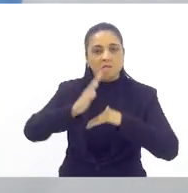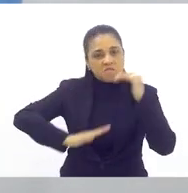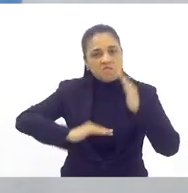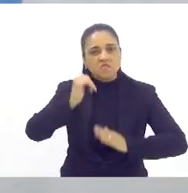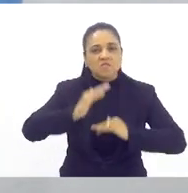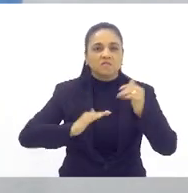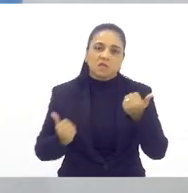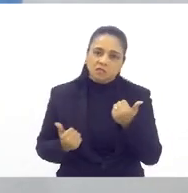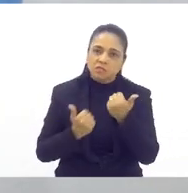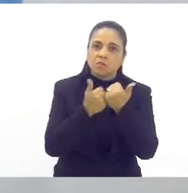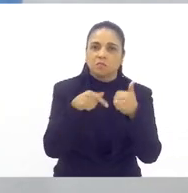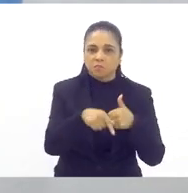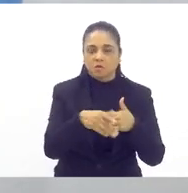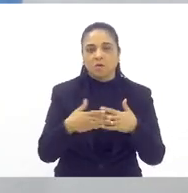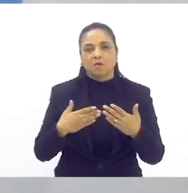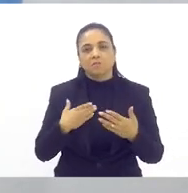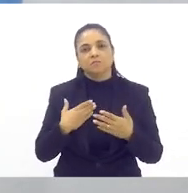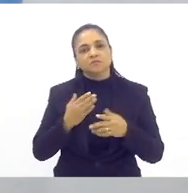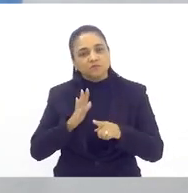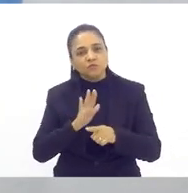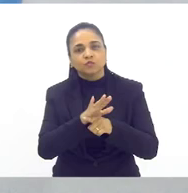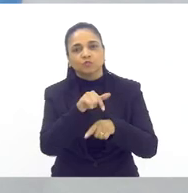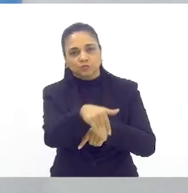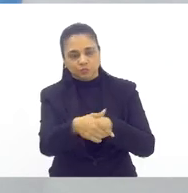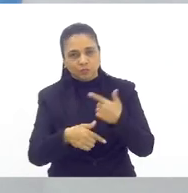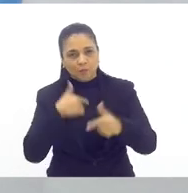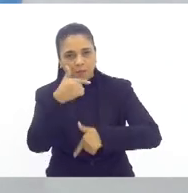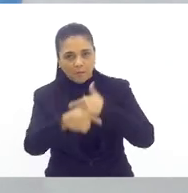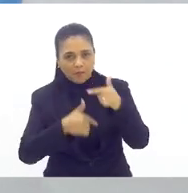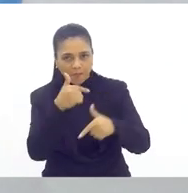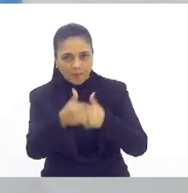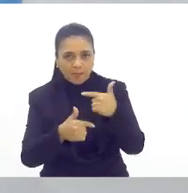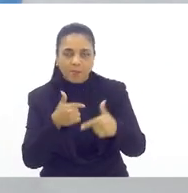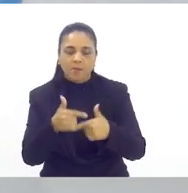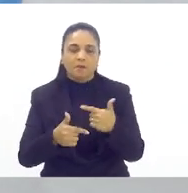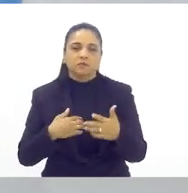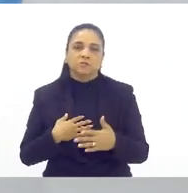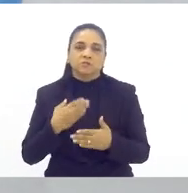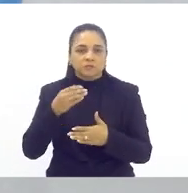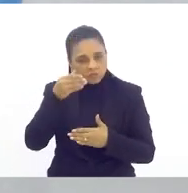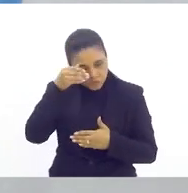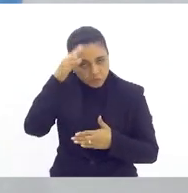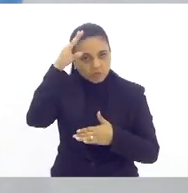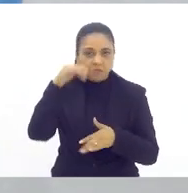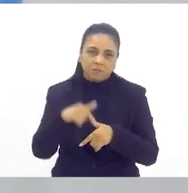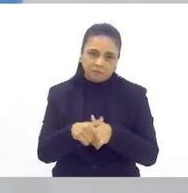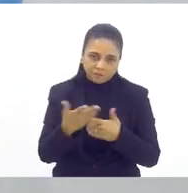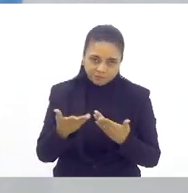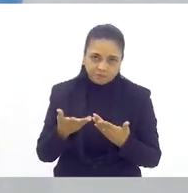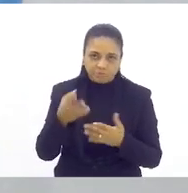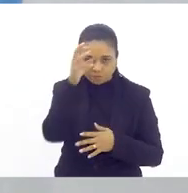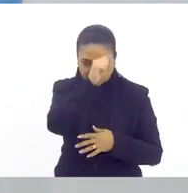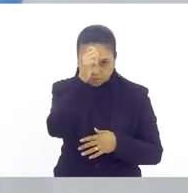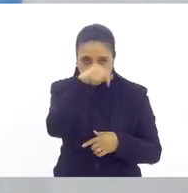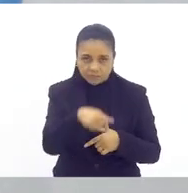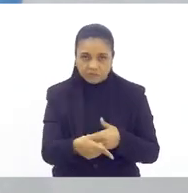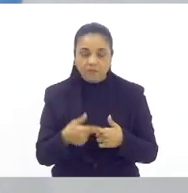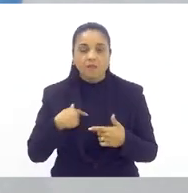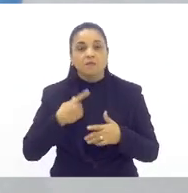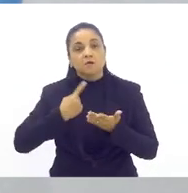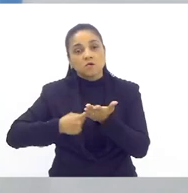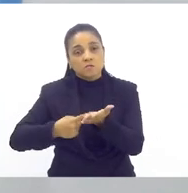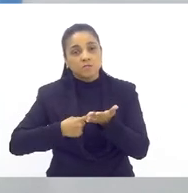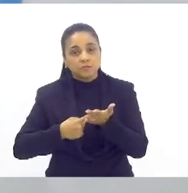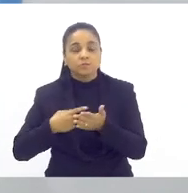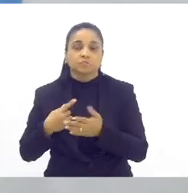que auxiliem que que estejam com a gente nessa nessa construção de conhecimento a gente tem aqui o compromisso